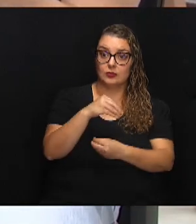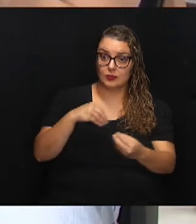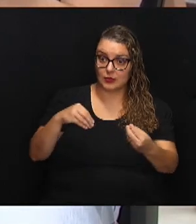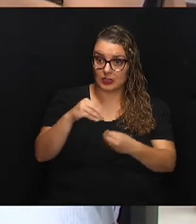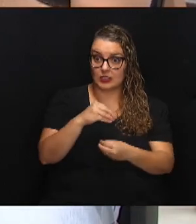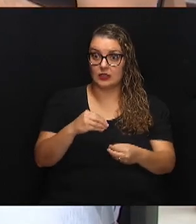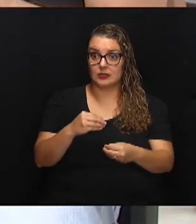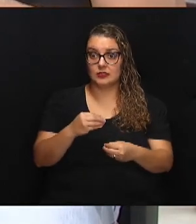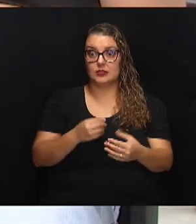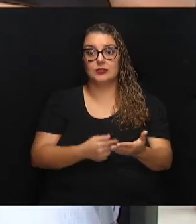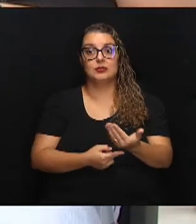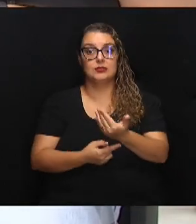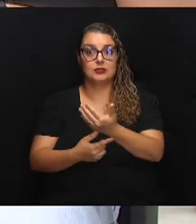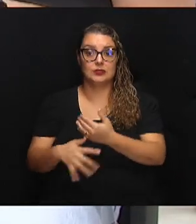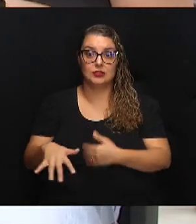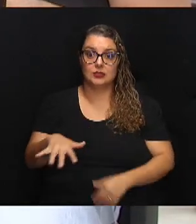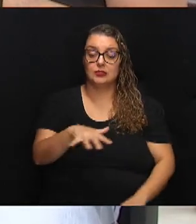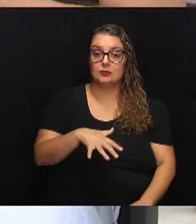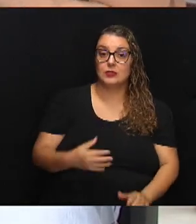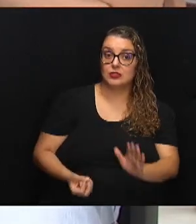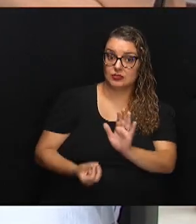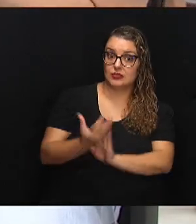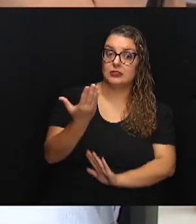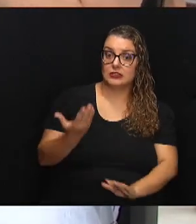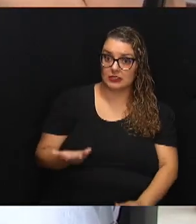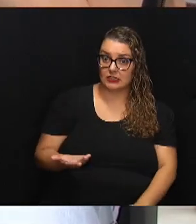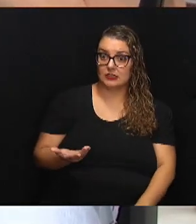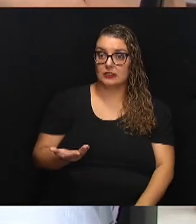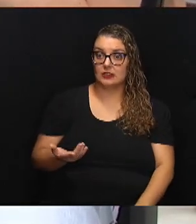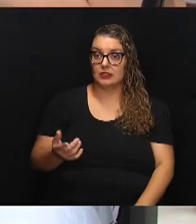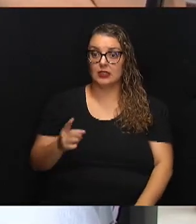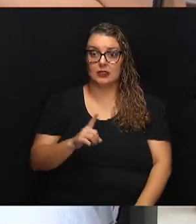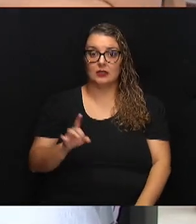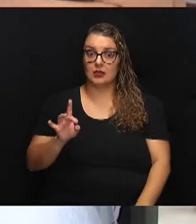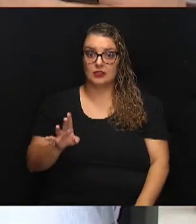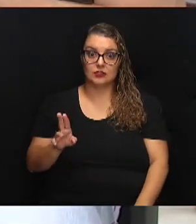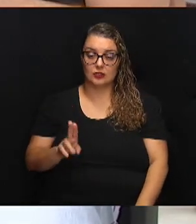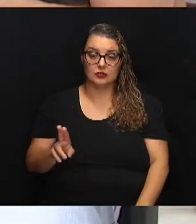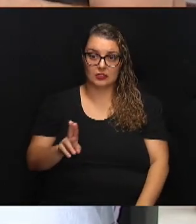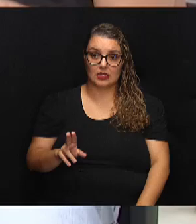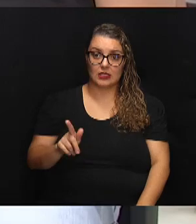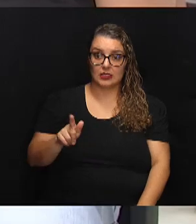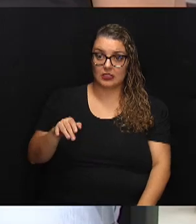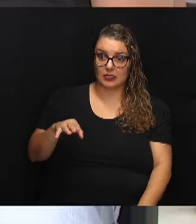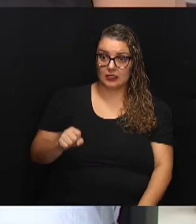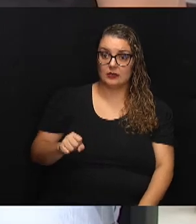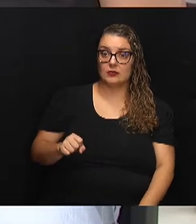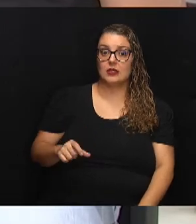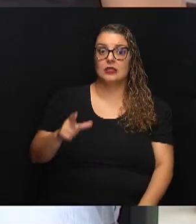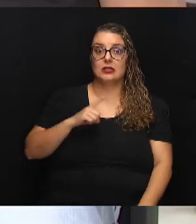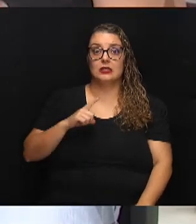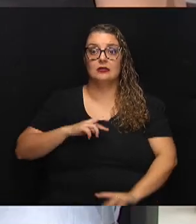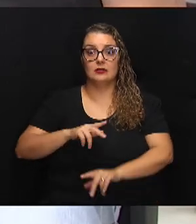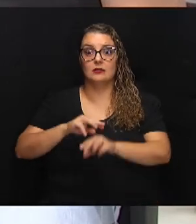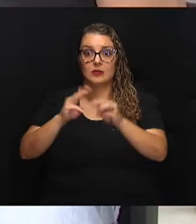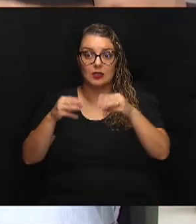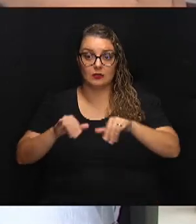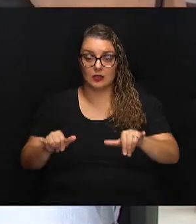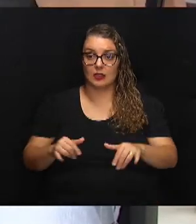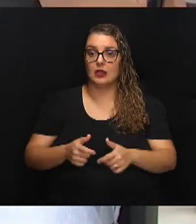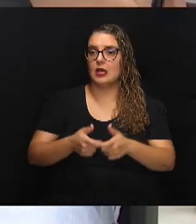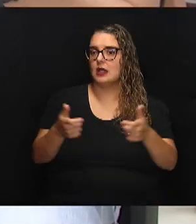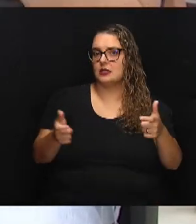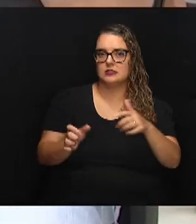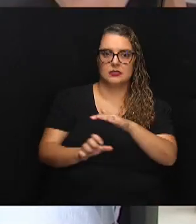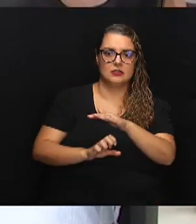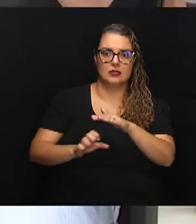parte de tecnologia, de criação, não é aplicado somente em games, né? Tem muita gente de marketing que usa, porque as grandes